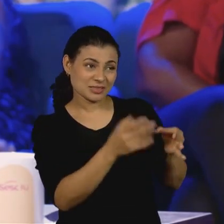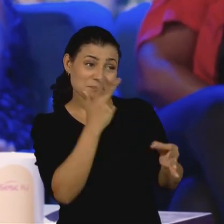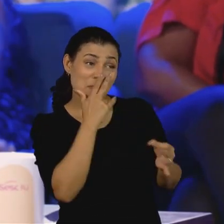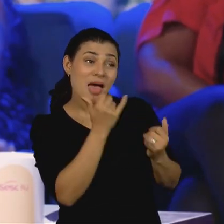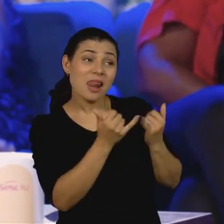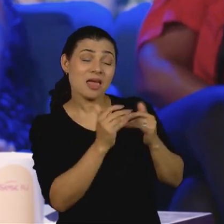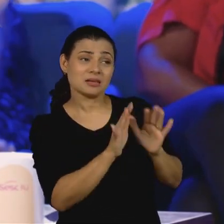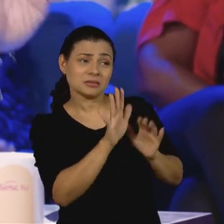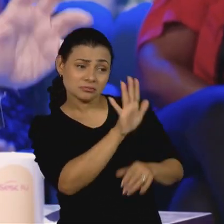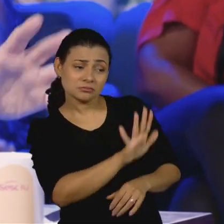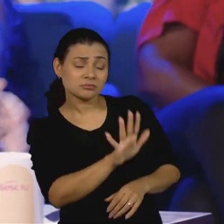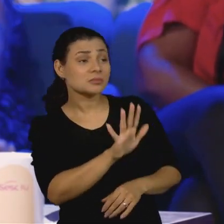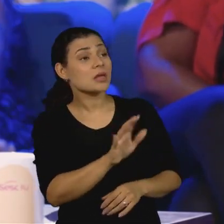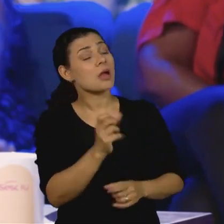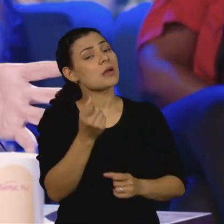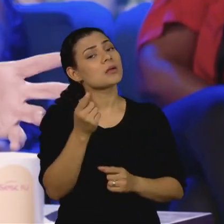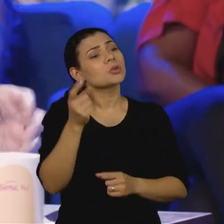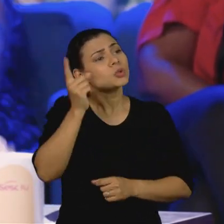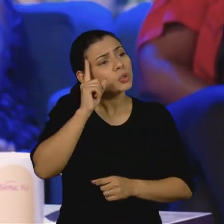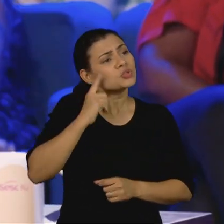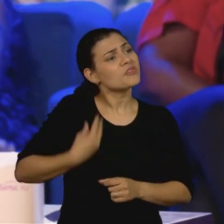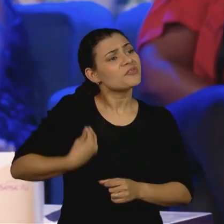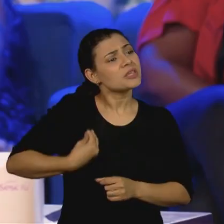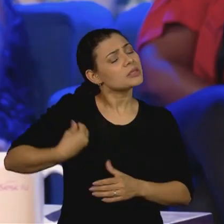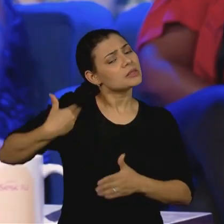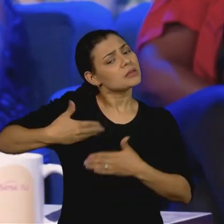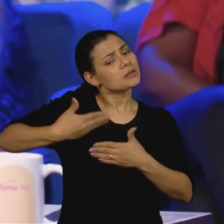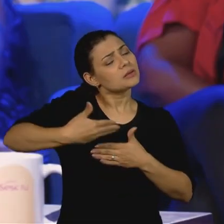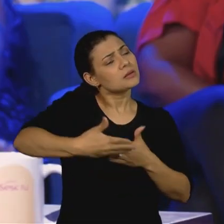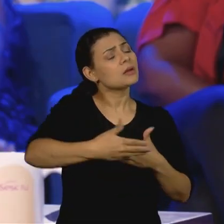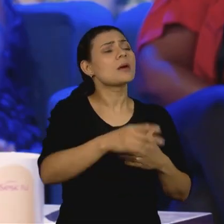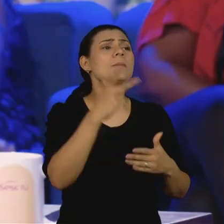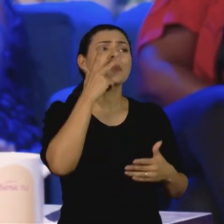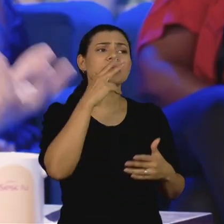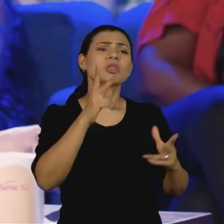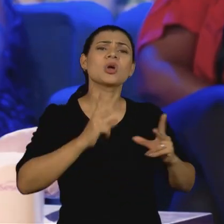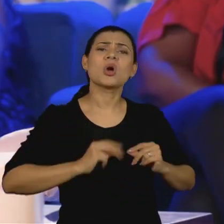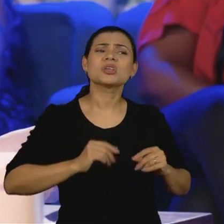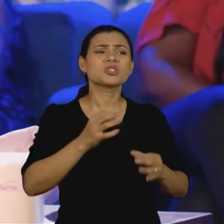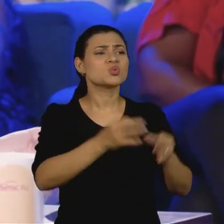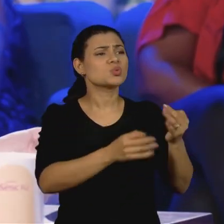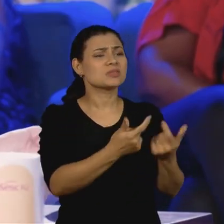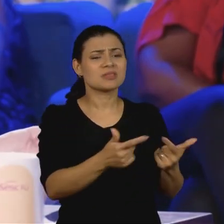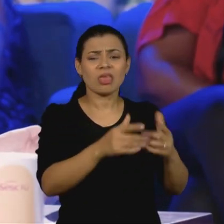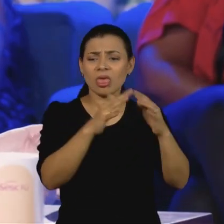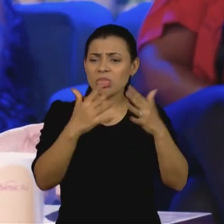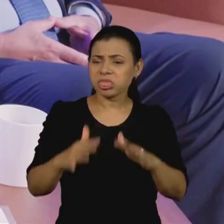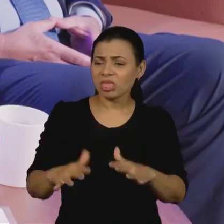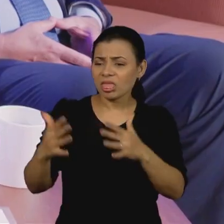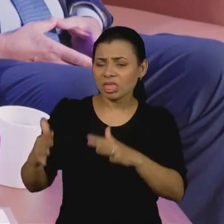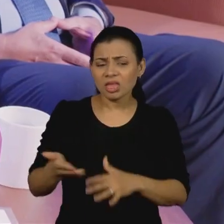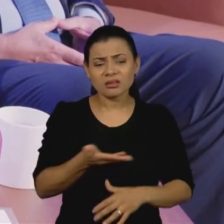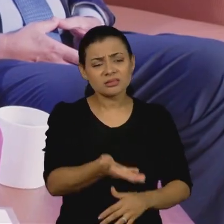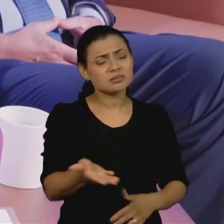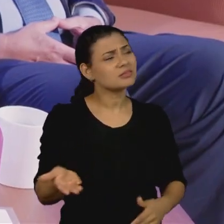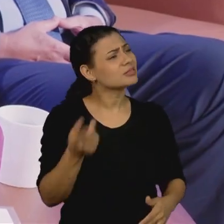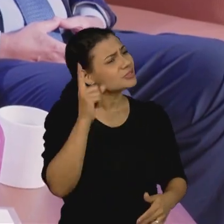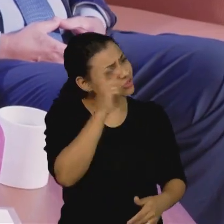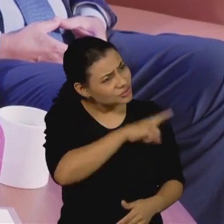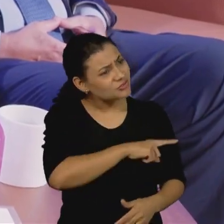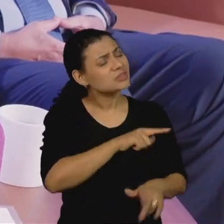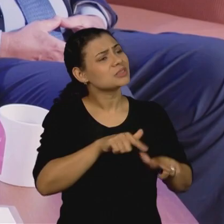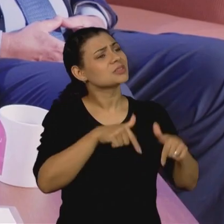assim, nas pessoas, no dia a dia, fala assim, poxa vida, mas tem tanta injustiça na justiça. É difícil